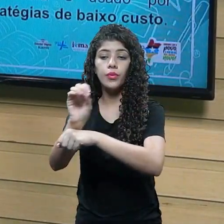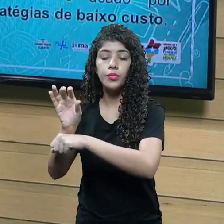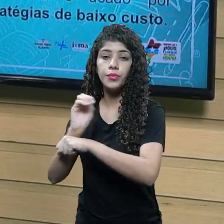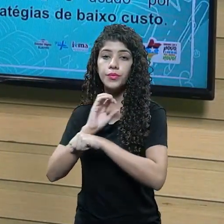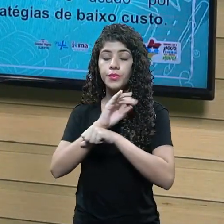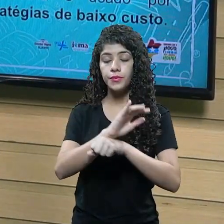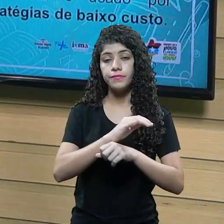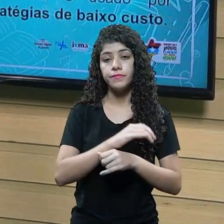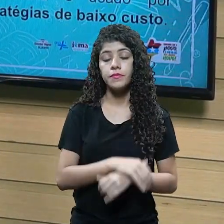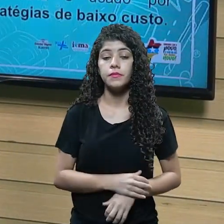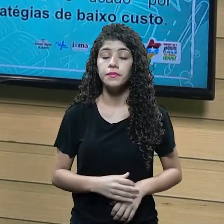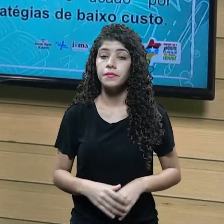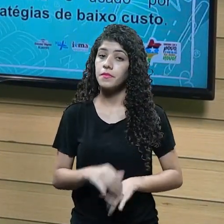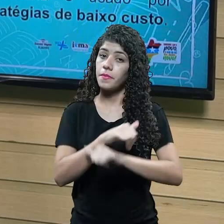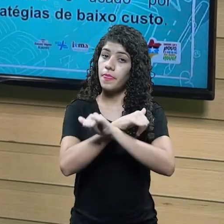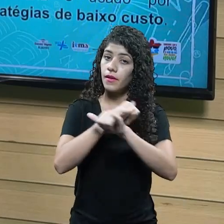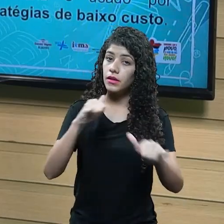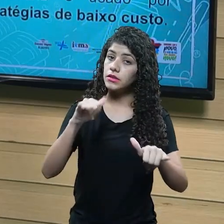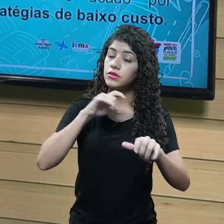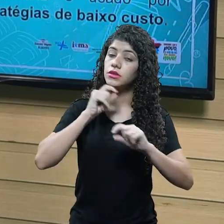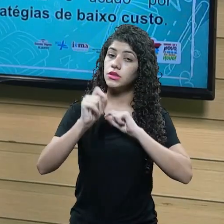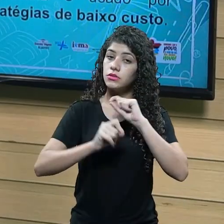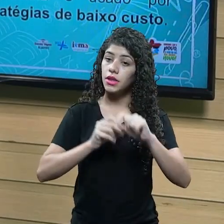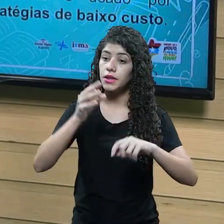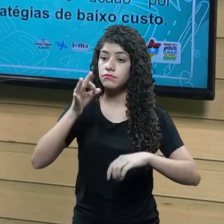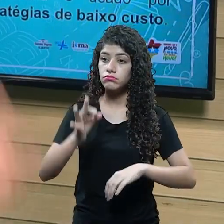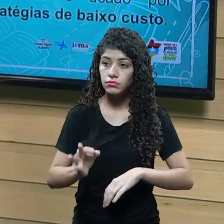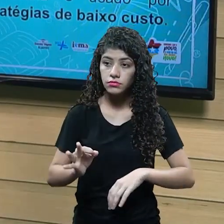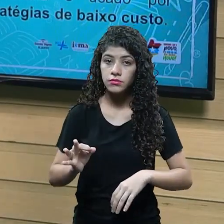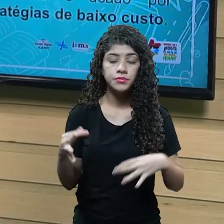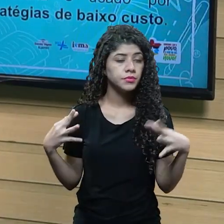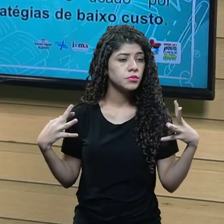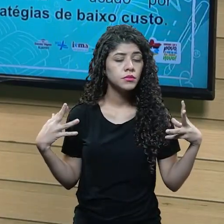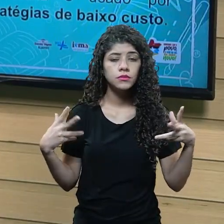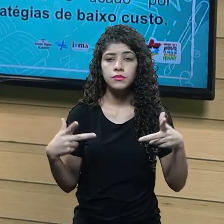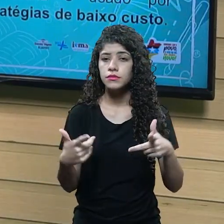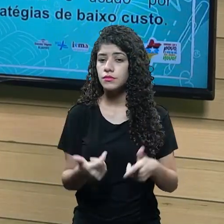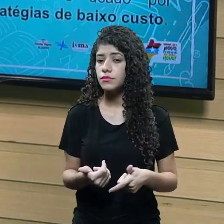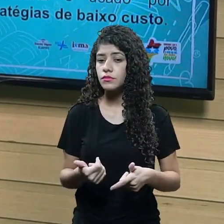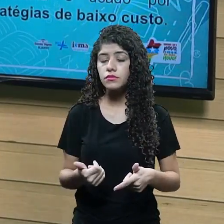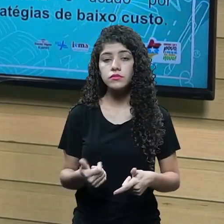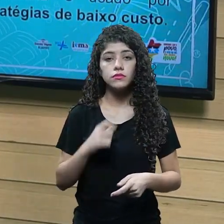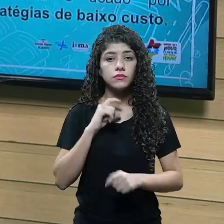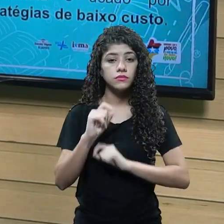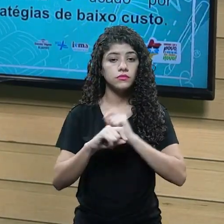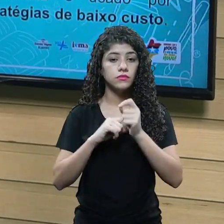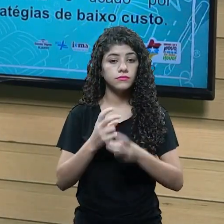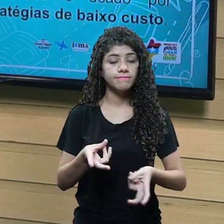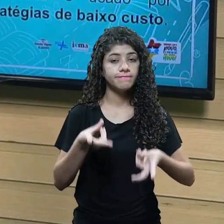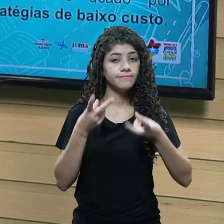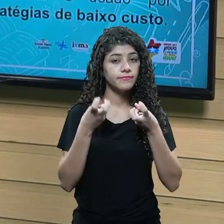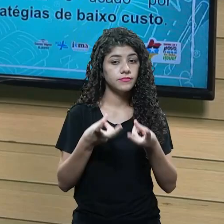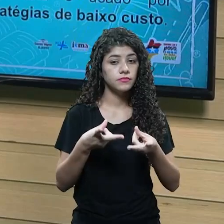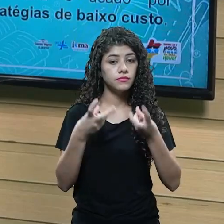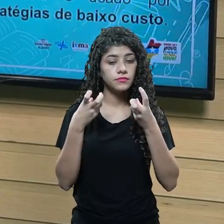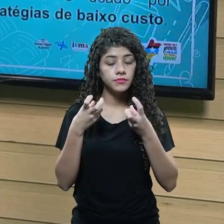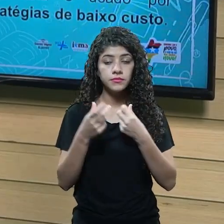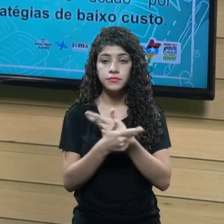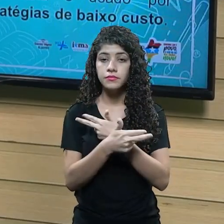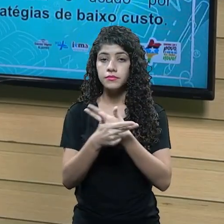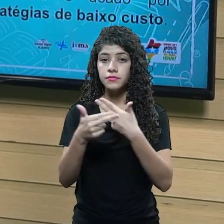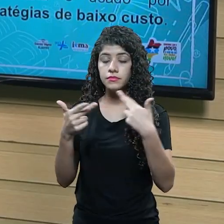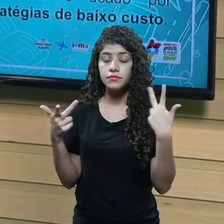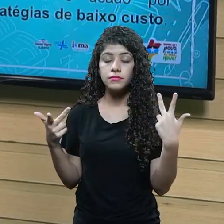as informações vêm no mais absoluto de todos os lugares que nós estamos, tá? Nós enxergamos informações de várias